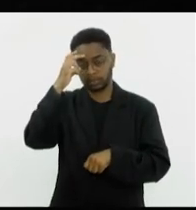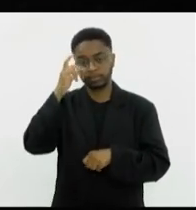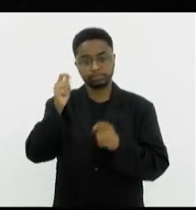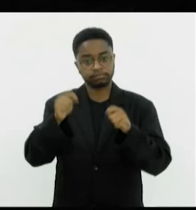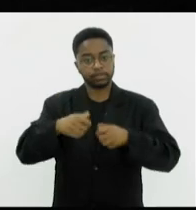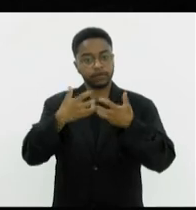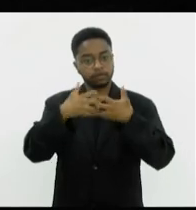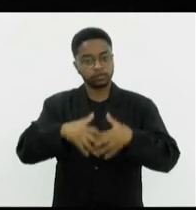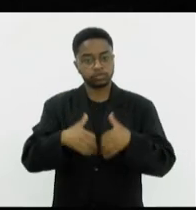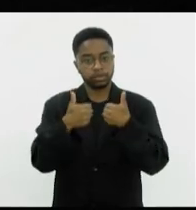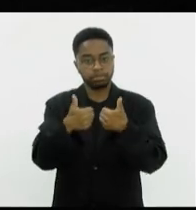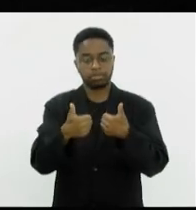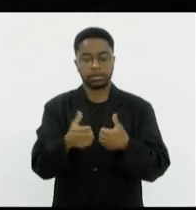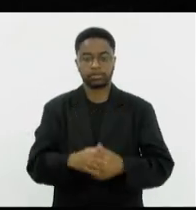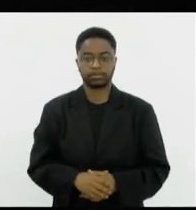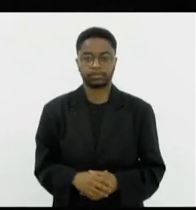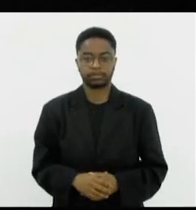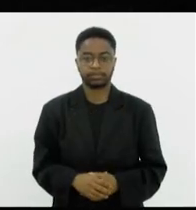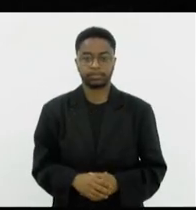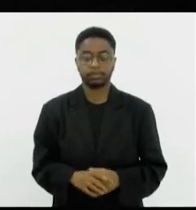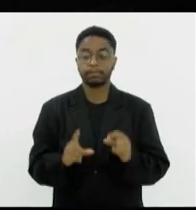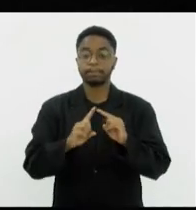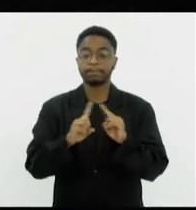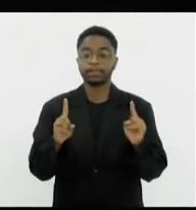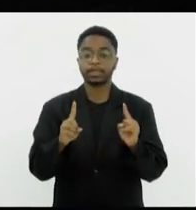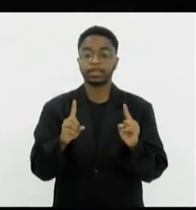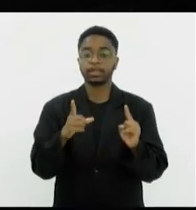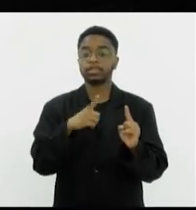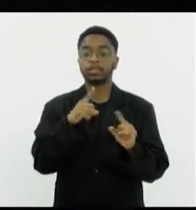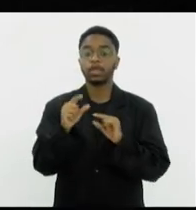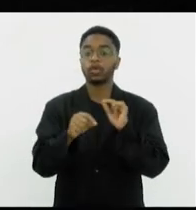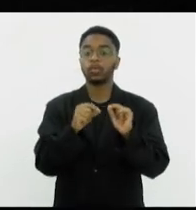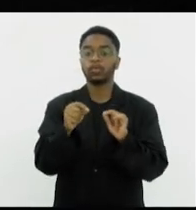funcionando plenamente. Mas o que, que fica disso?